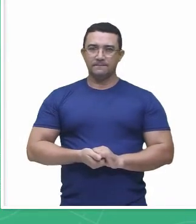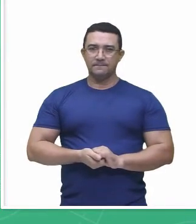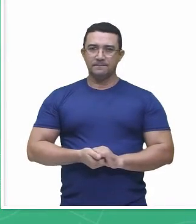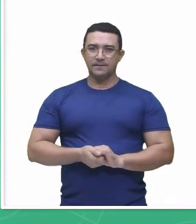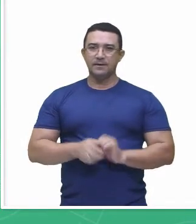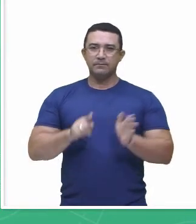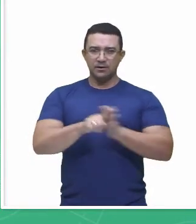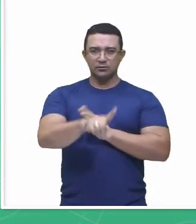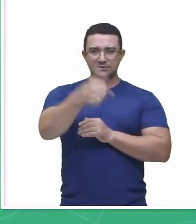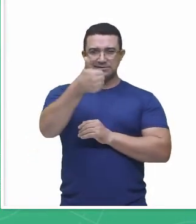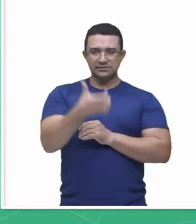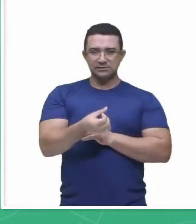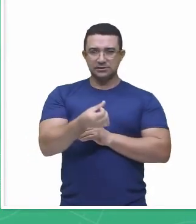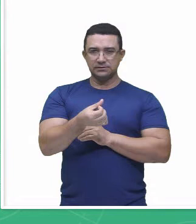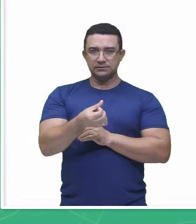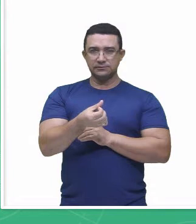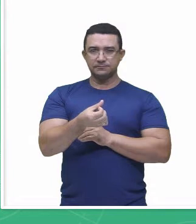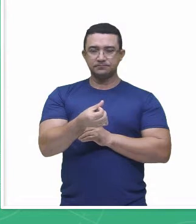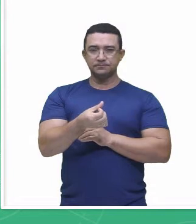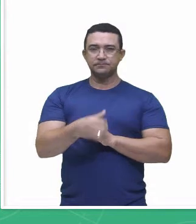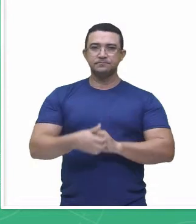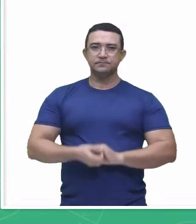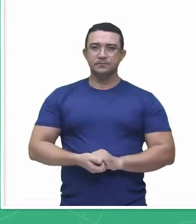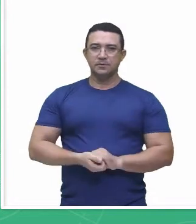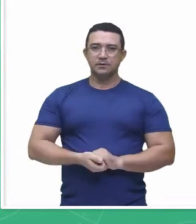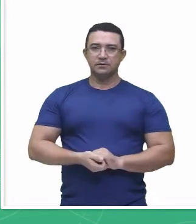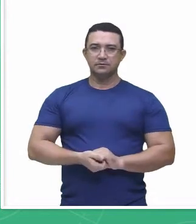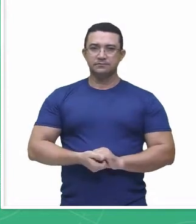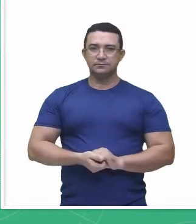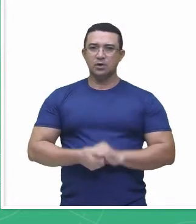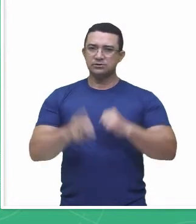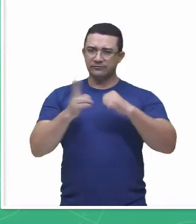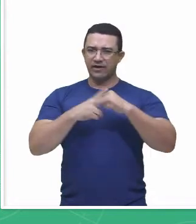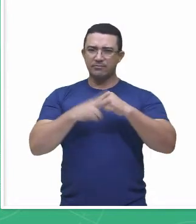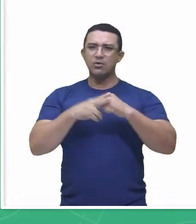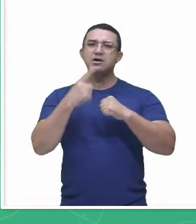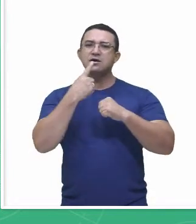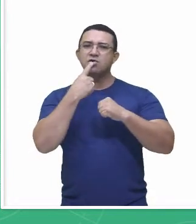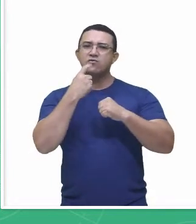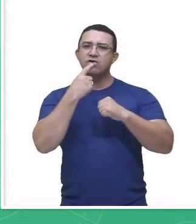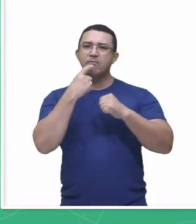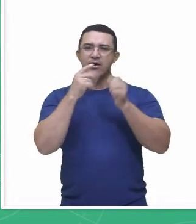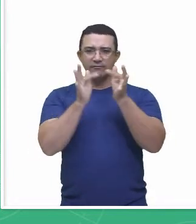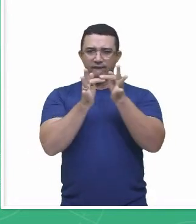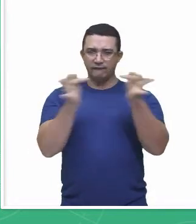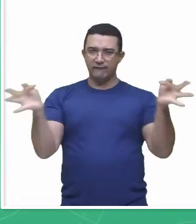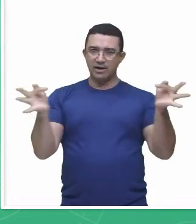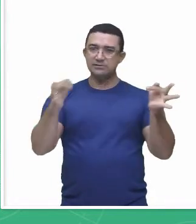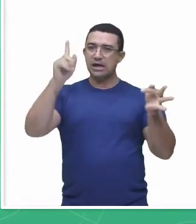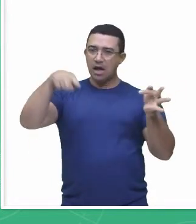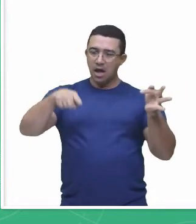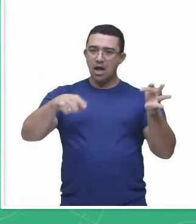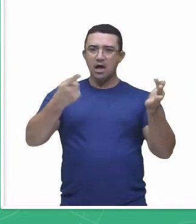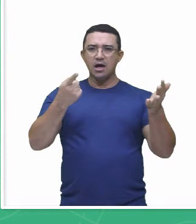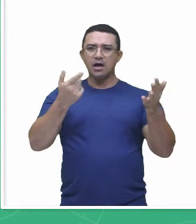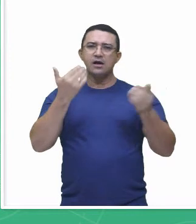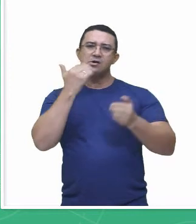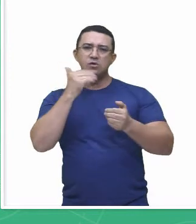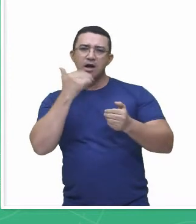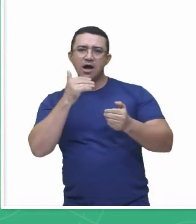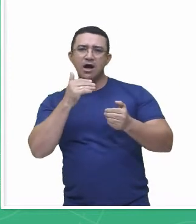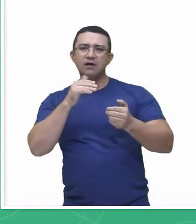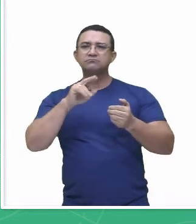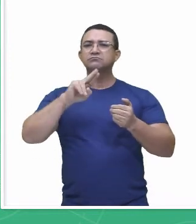Então, na questão 16, né, que é a segunda de língua inglesa, é a seguinte. Os verbos destacados nas frases a seguir são regulares ou irregulares?